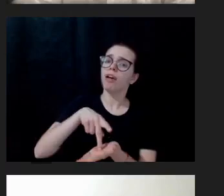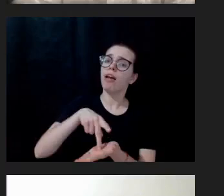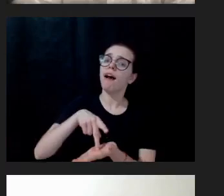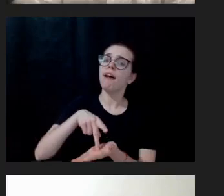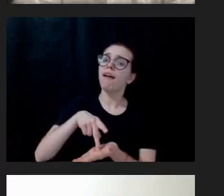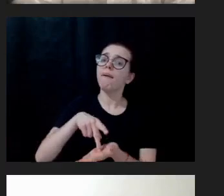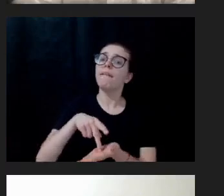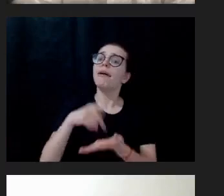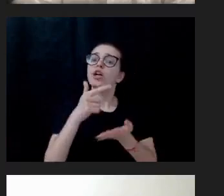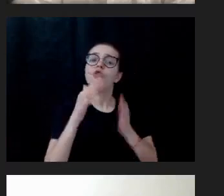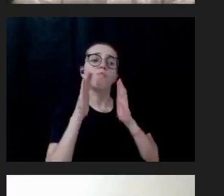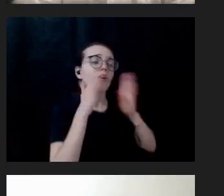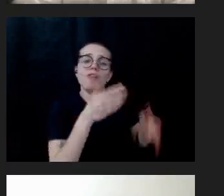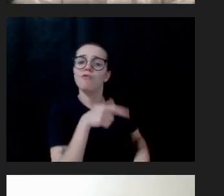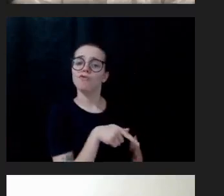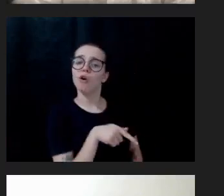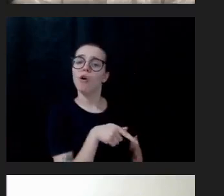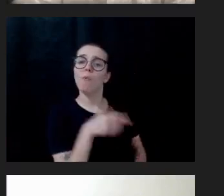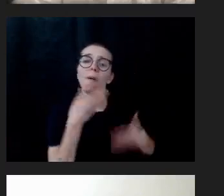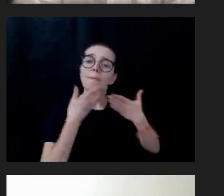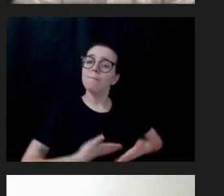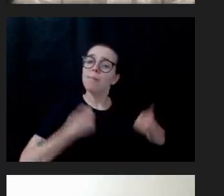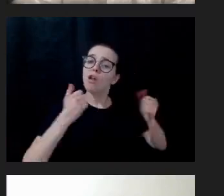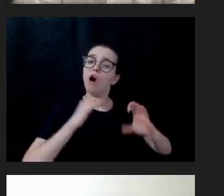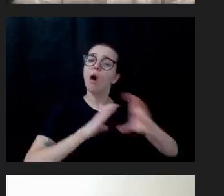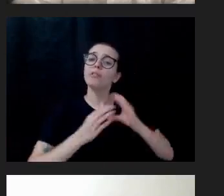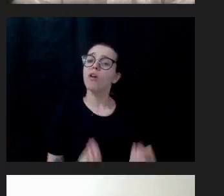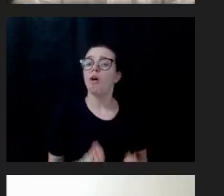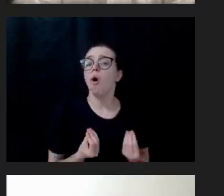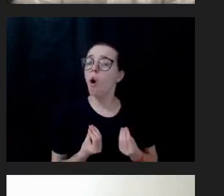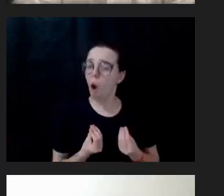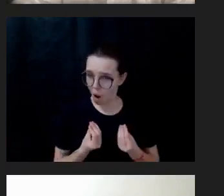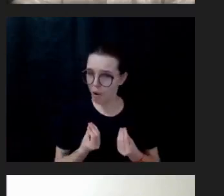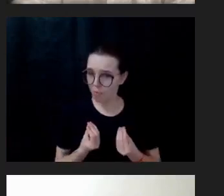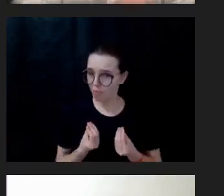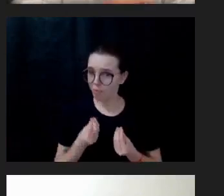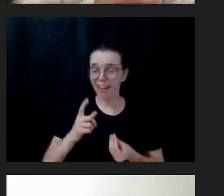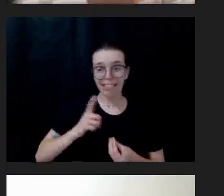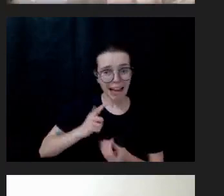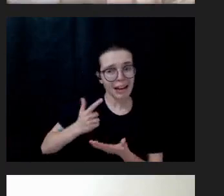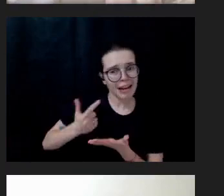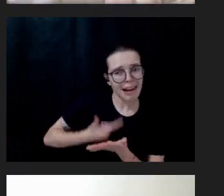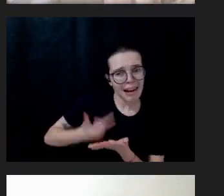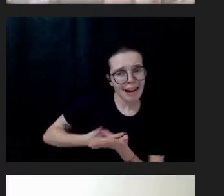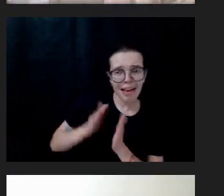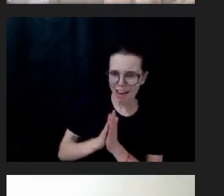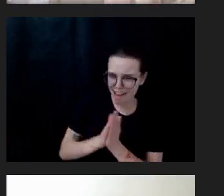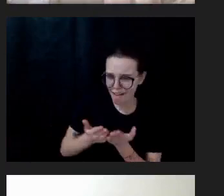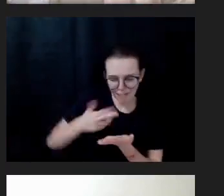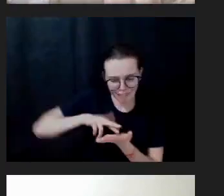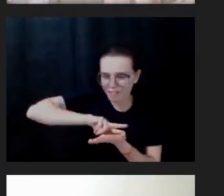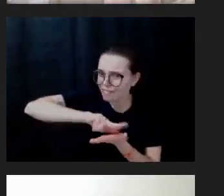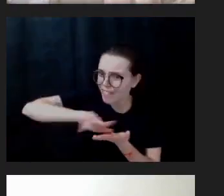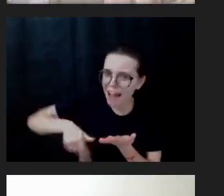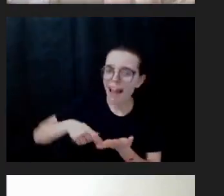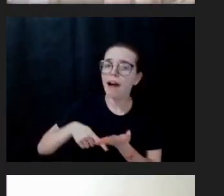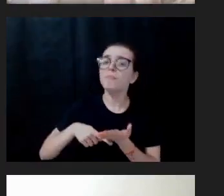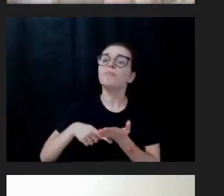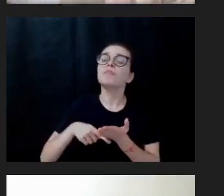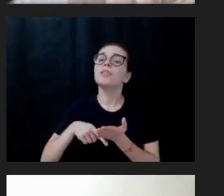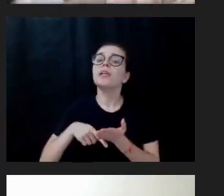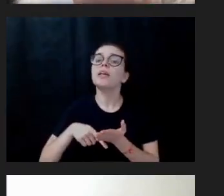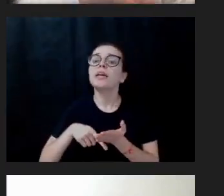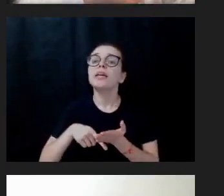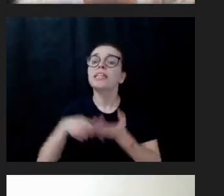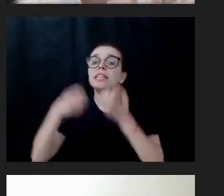a melhoria da comunicação. E tem livros que falam não só isso, né? Mas pessoas de